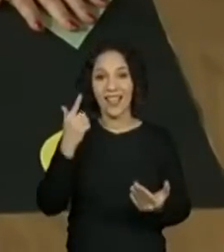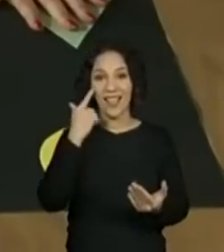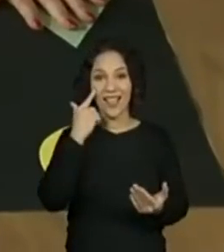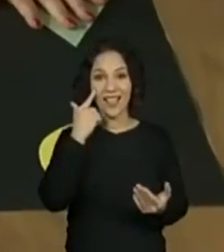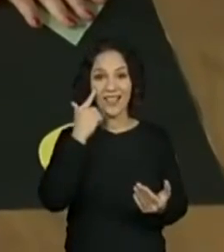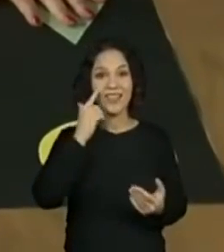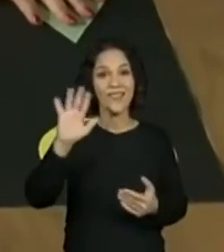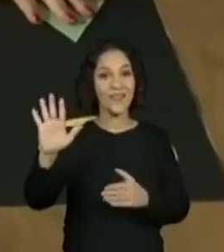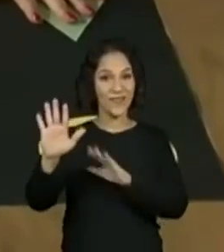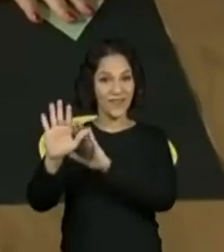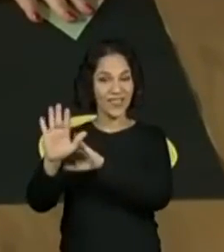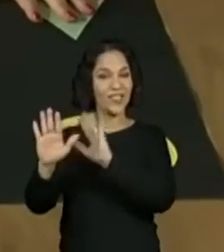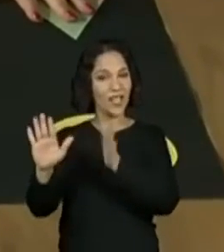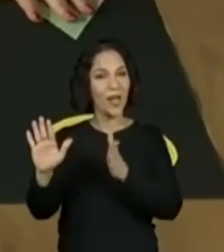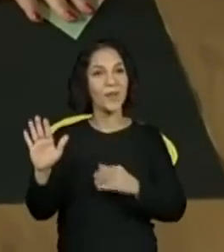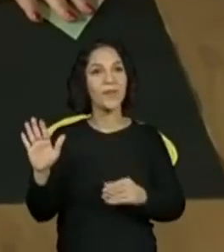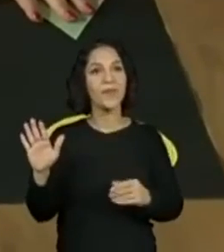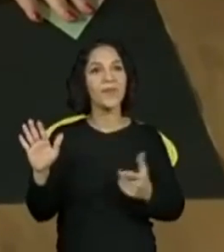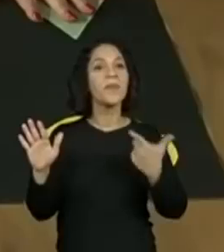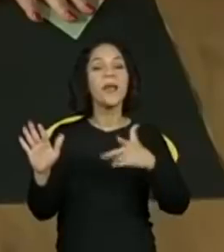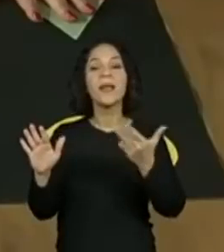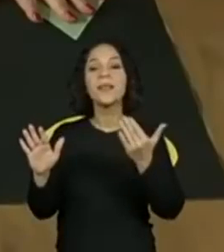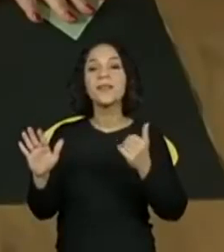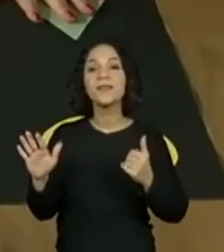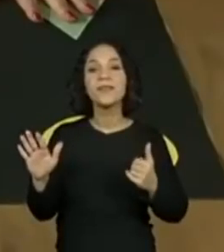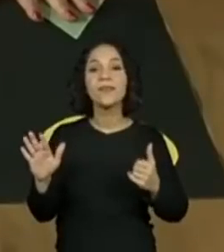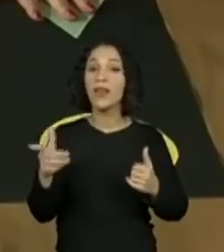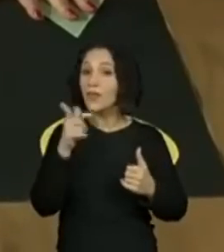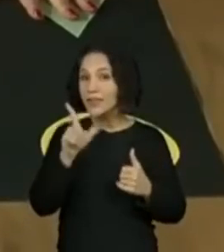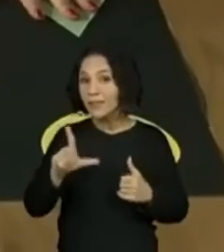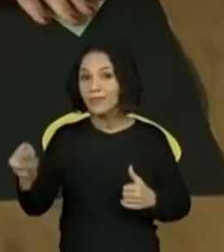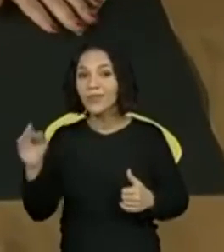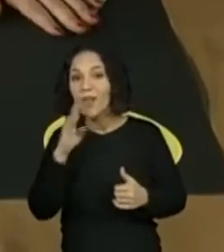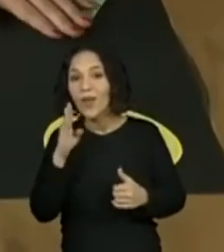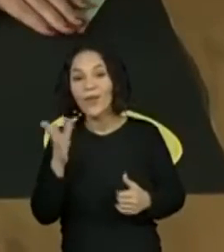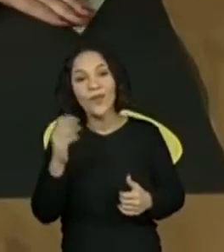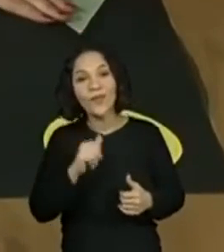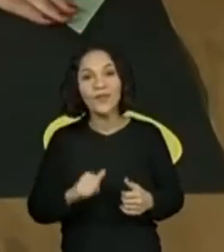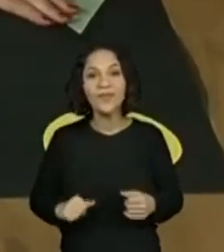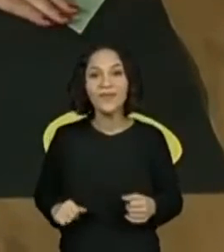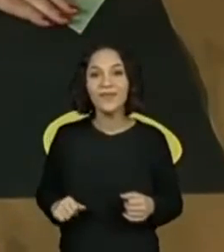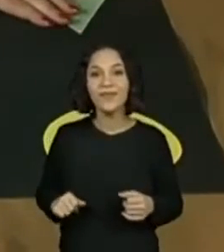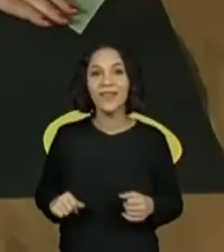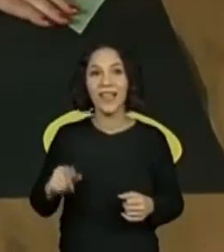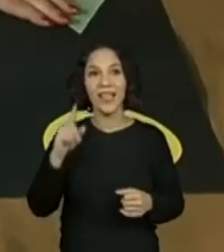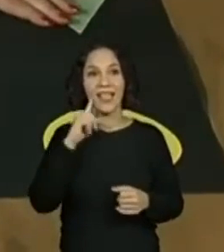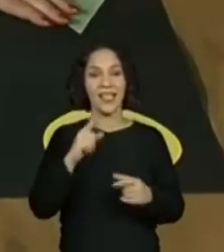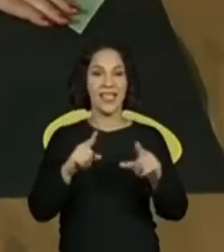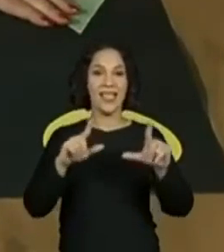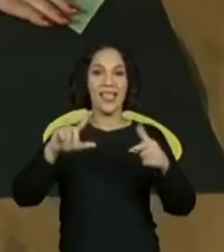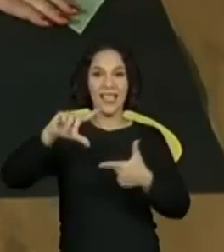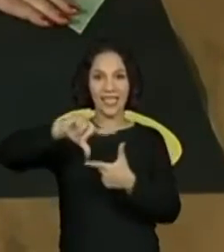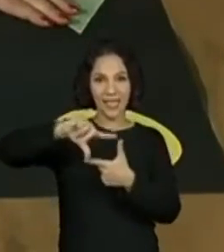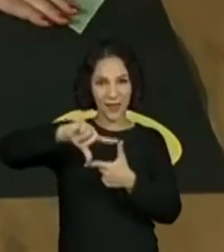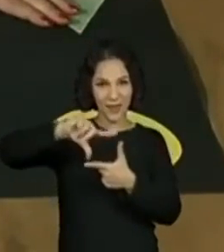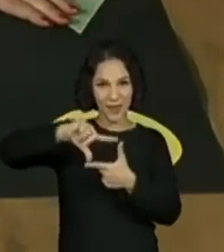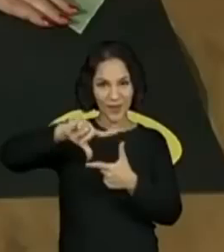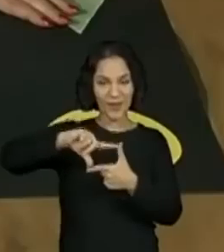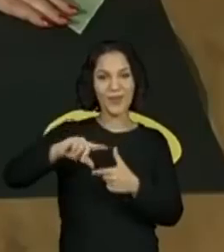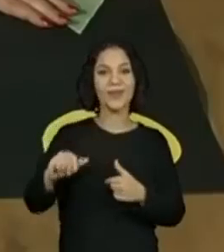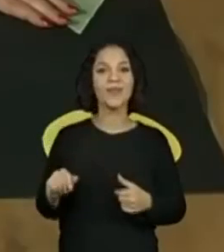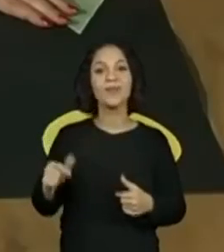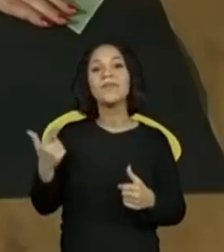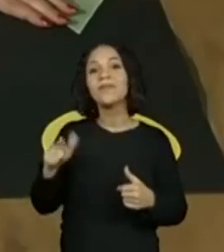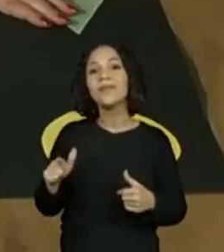no triângulo já foi. O que mais? Para ela sair. Mão direita no retângulo. Isso. Para